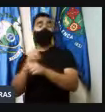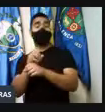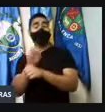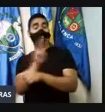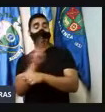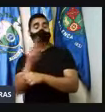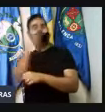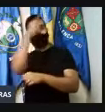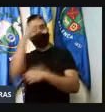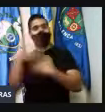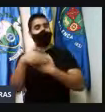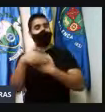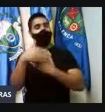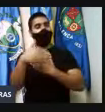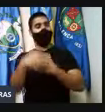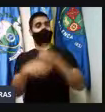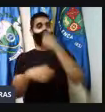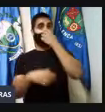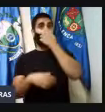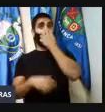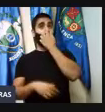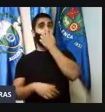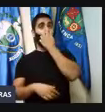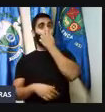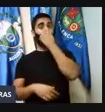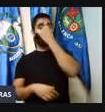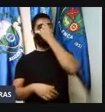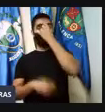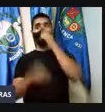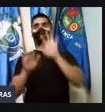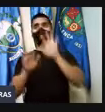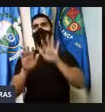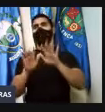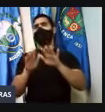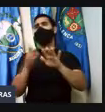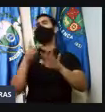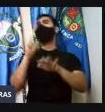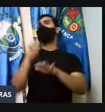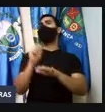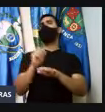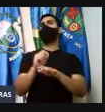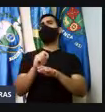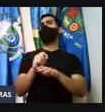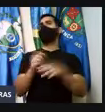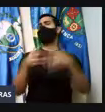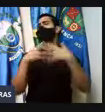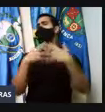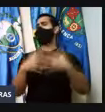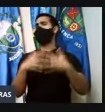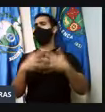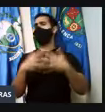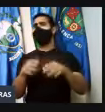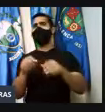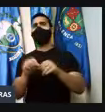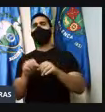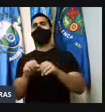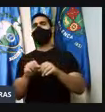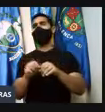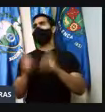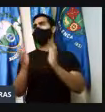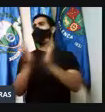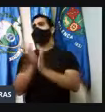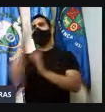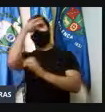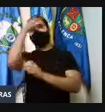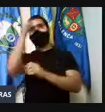gente está adiando uma medida, mas eu queria ressaltar, além de tudo, a lambança política feita pela articulação do prefeito,